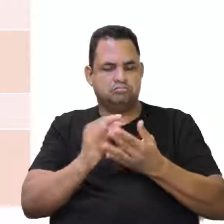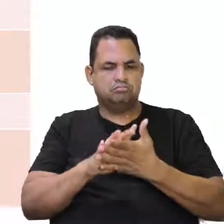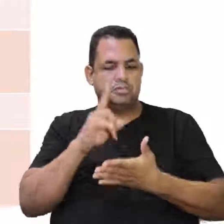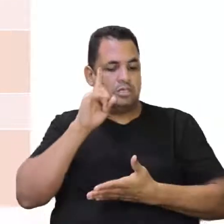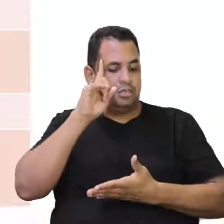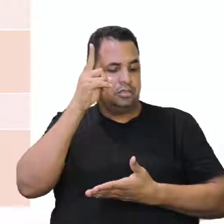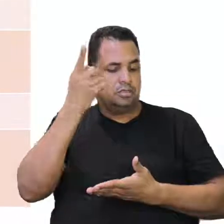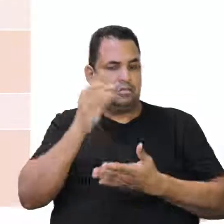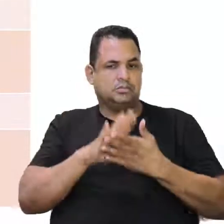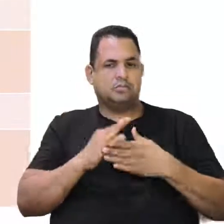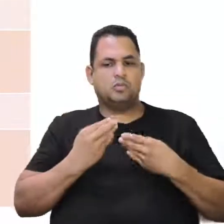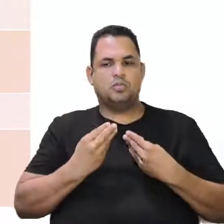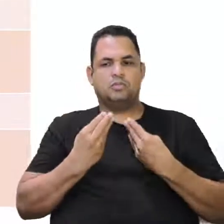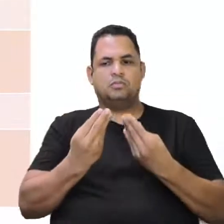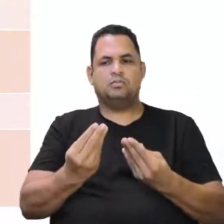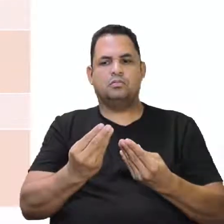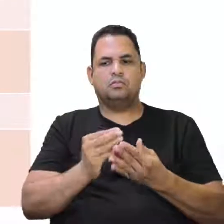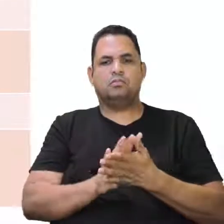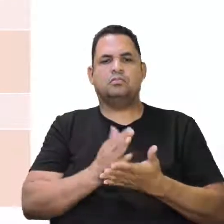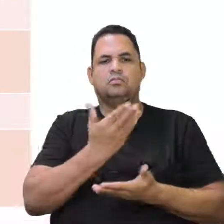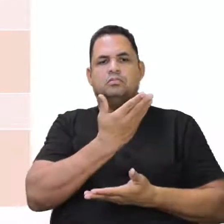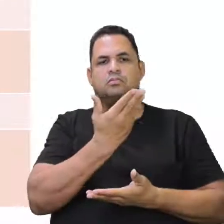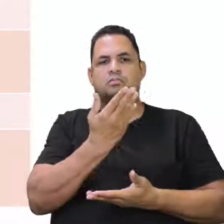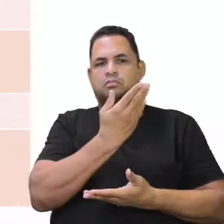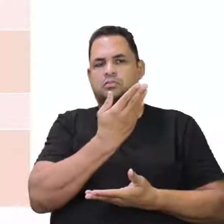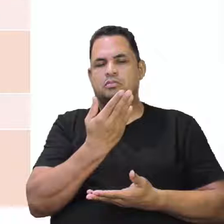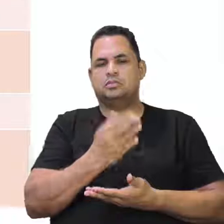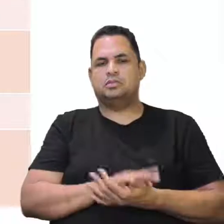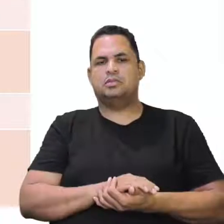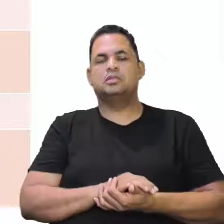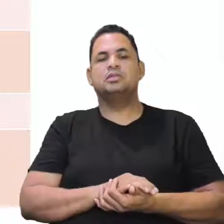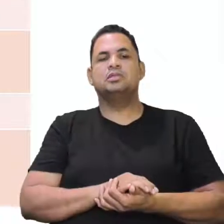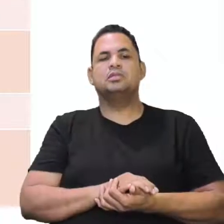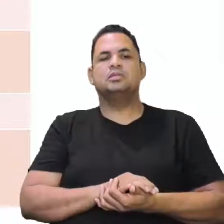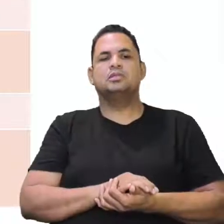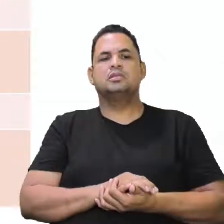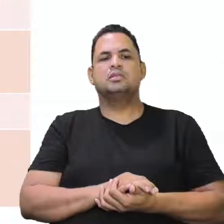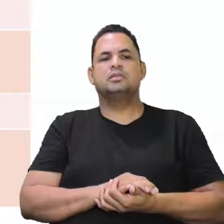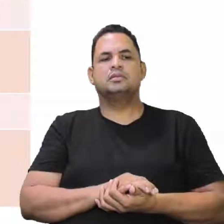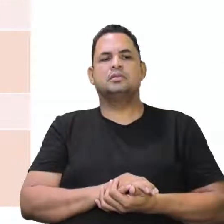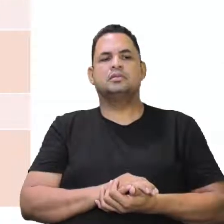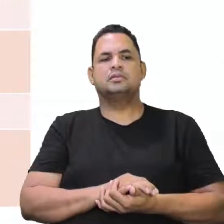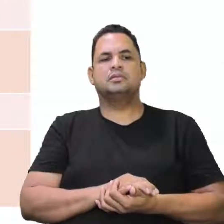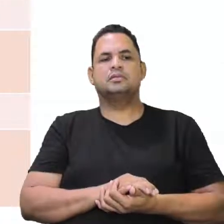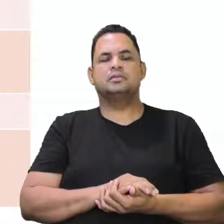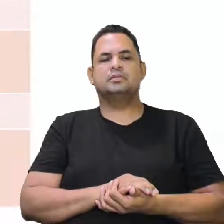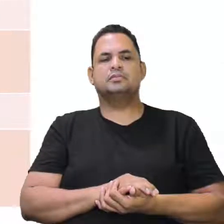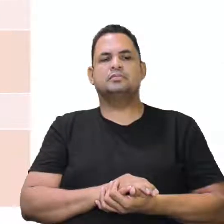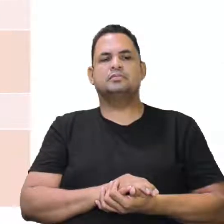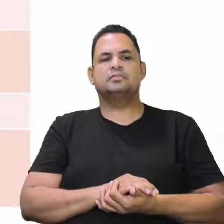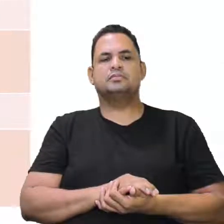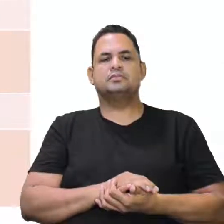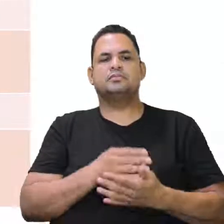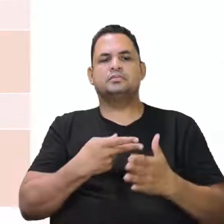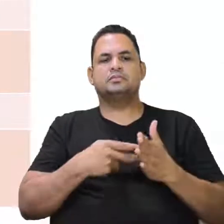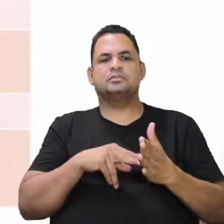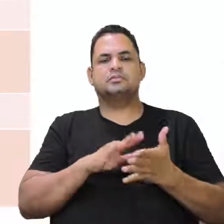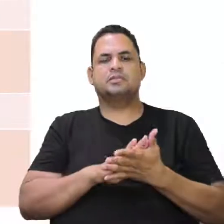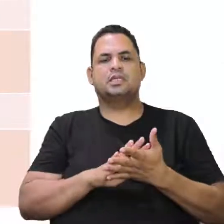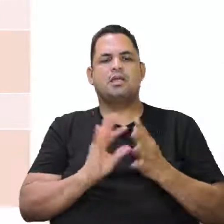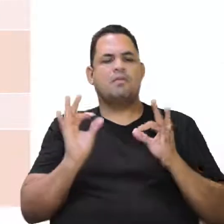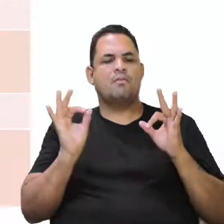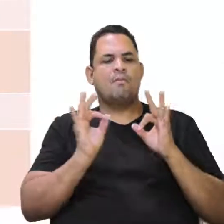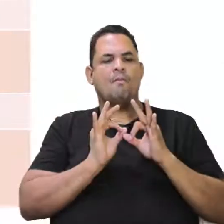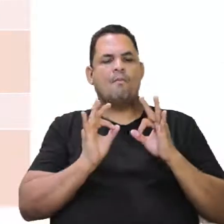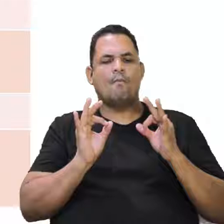de oferecer, você vai usar o some nas frases. E aqui, anything, anything no sentido de